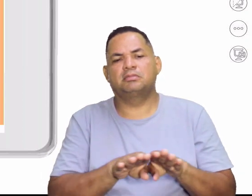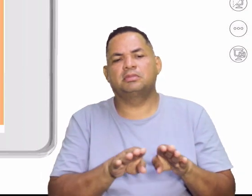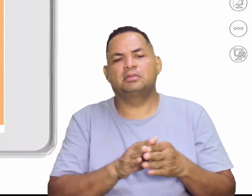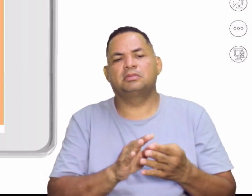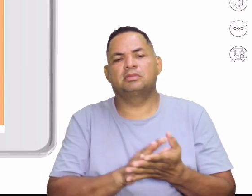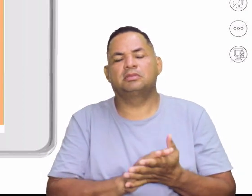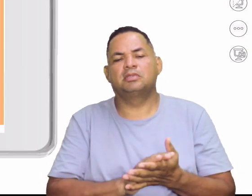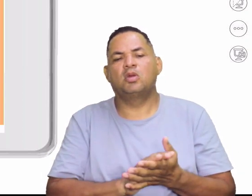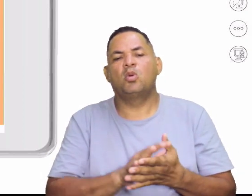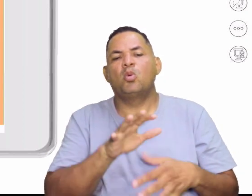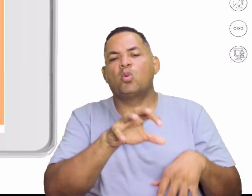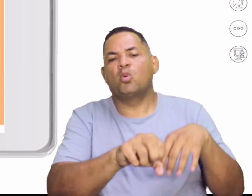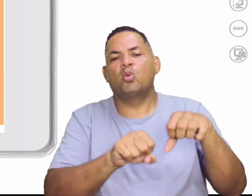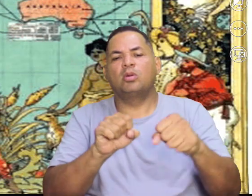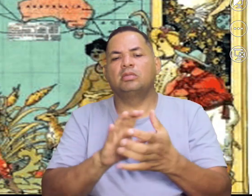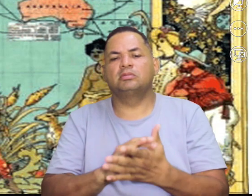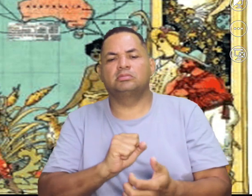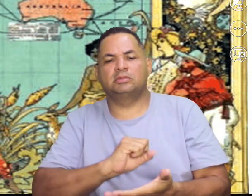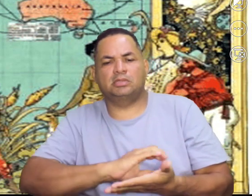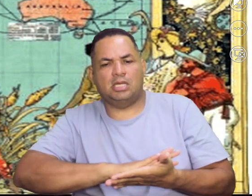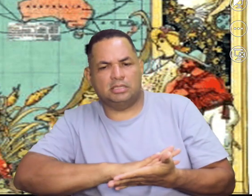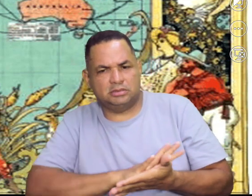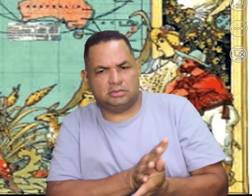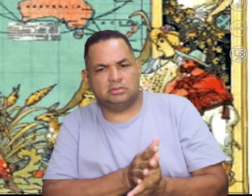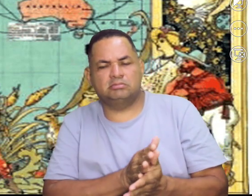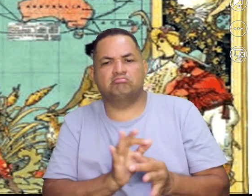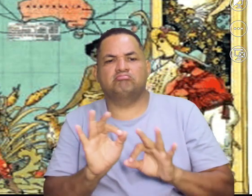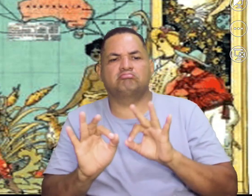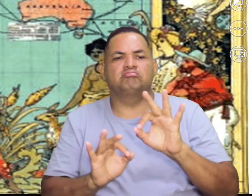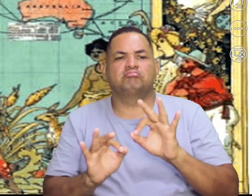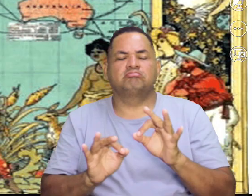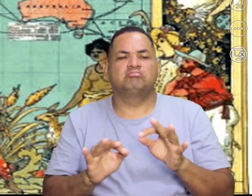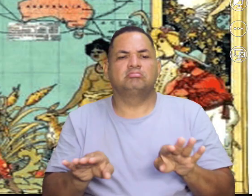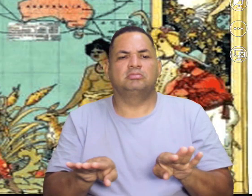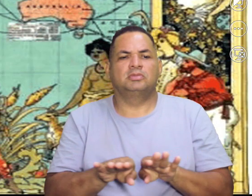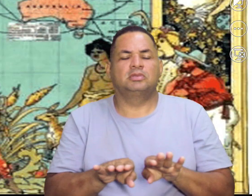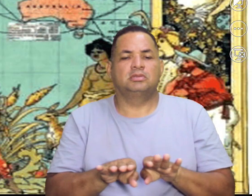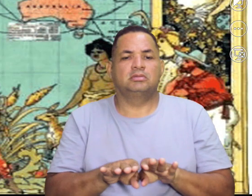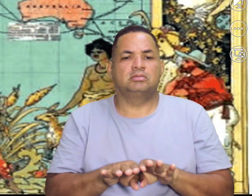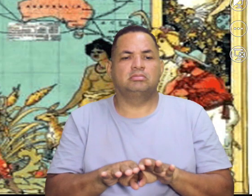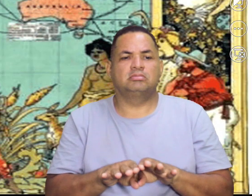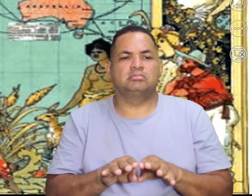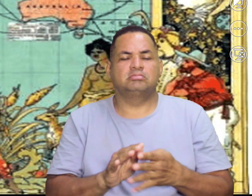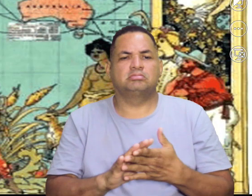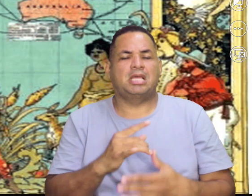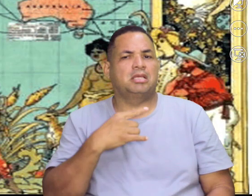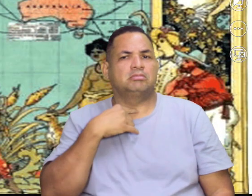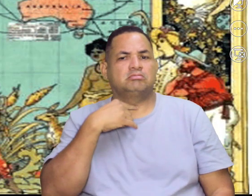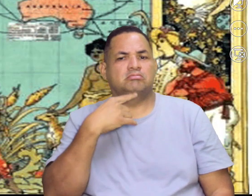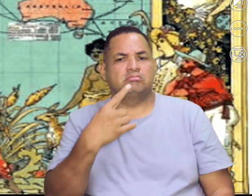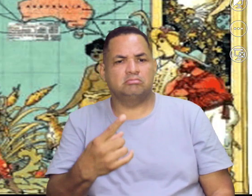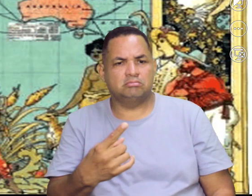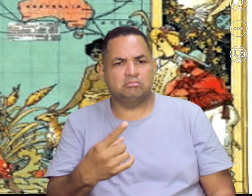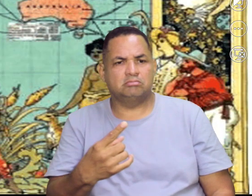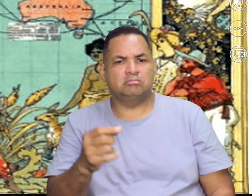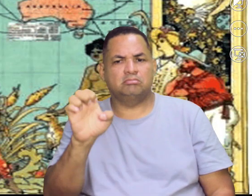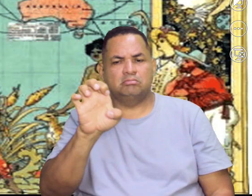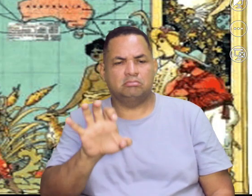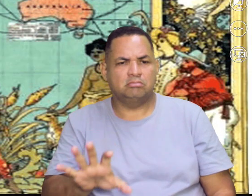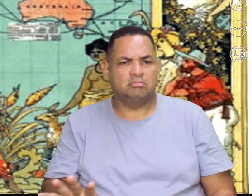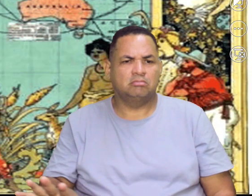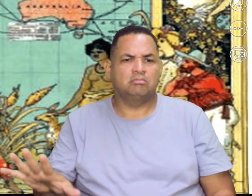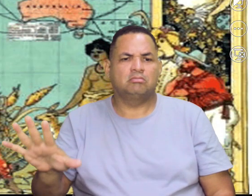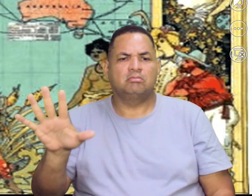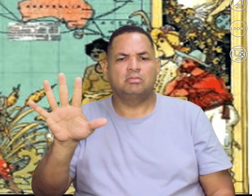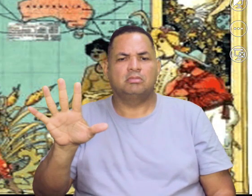racismo científico e dominação cultural. Falei para vocês que não tem como o europeu, por mais que ele